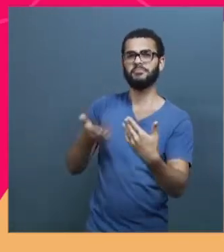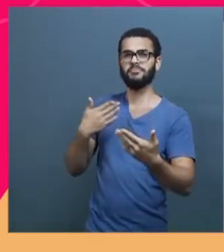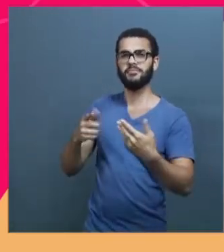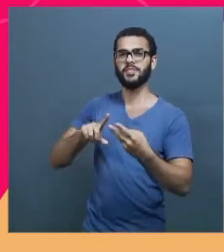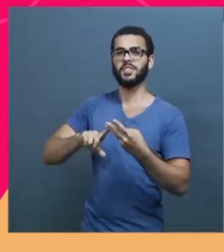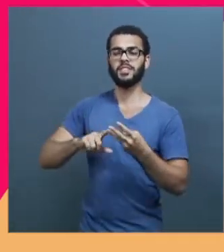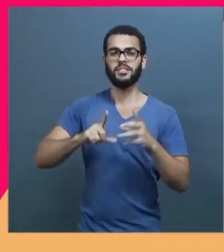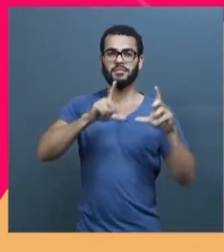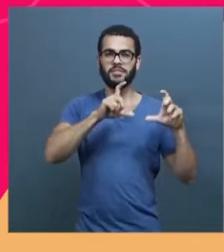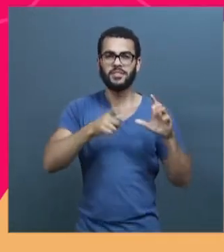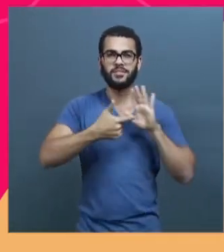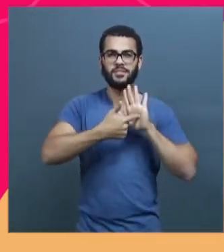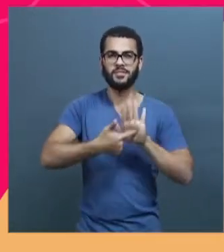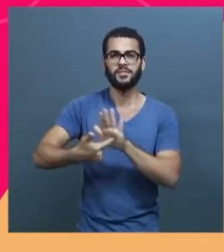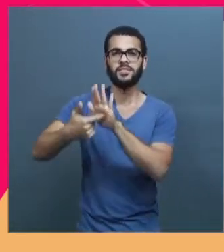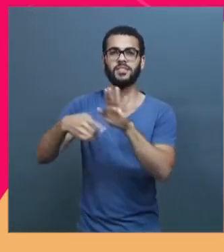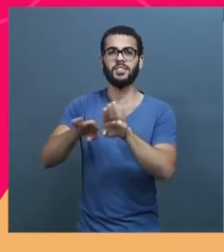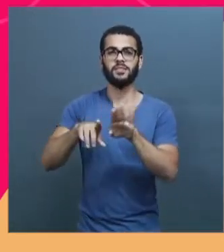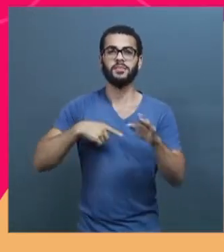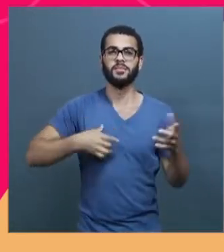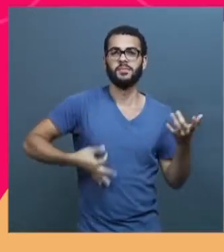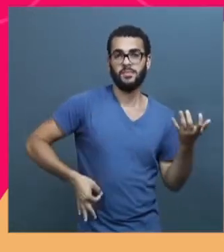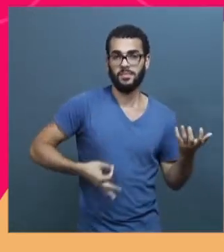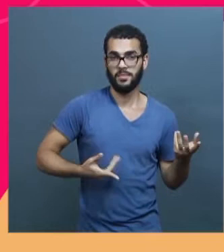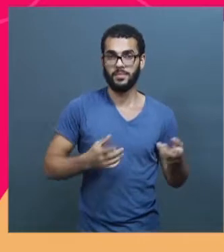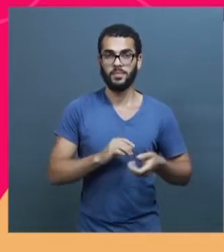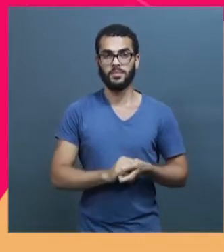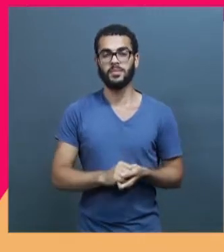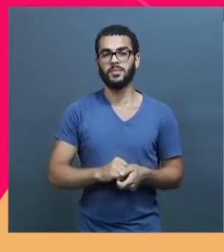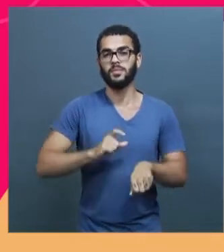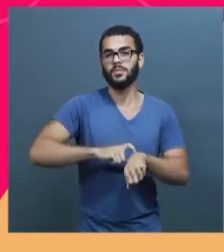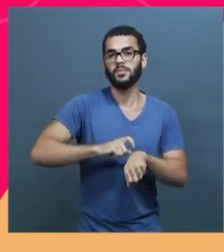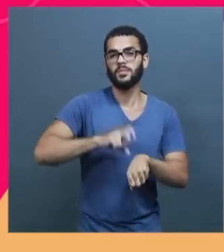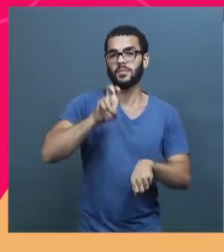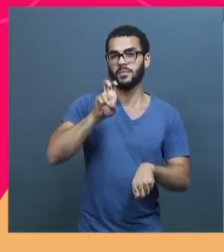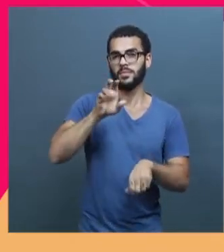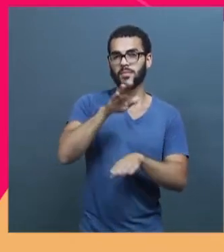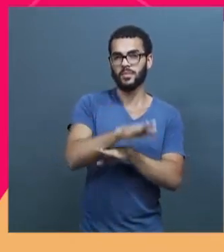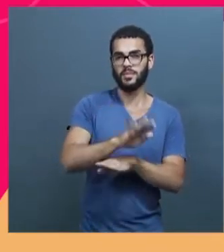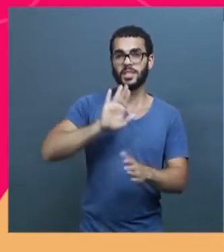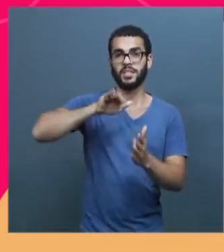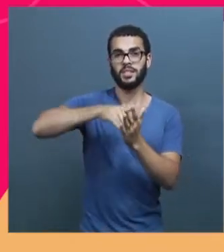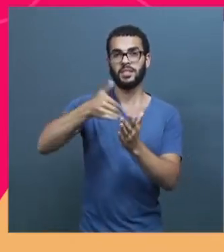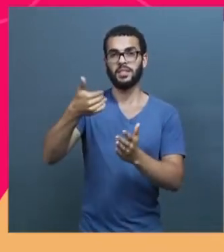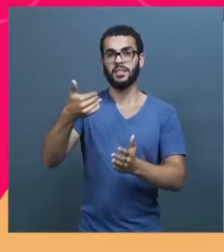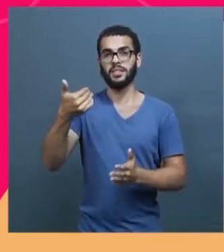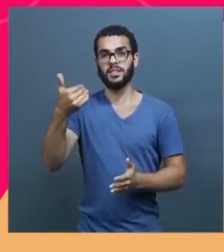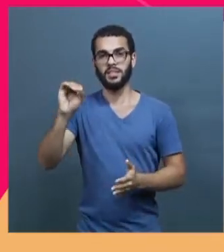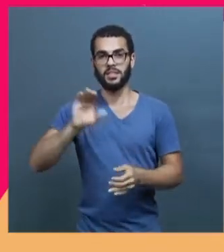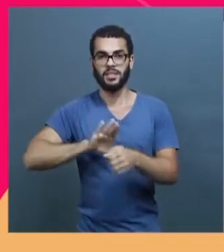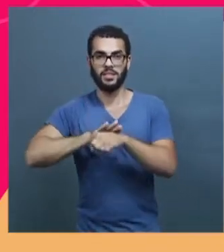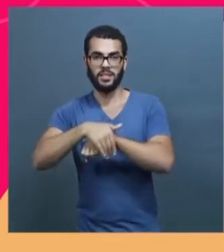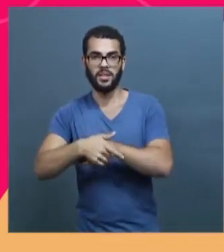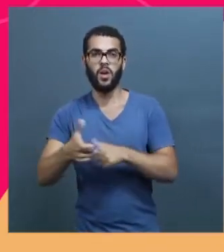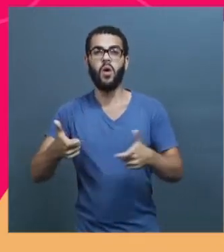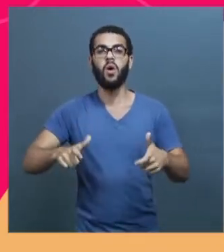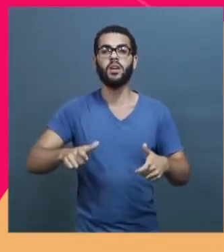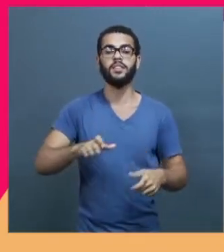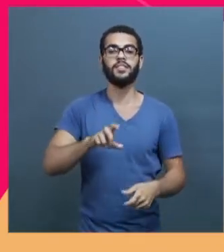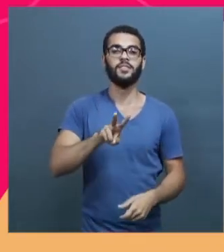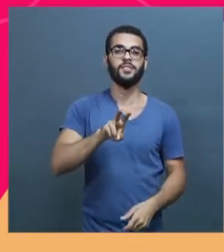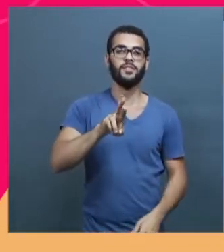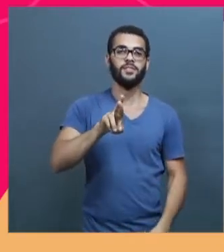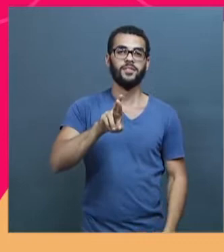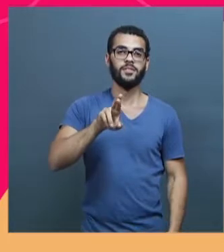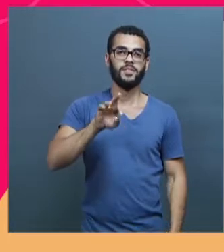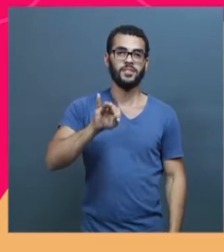e atração musical. E lembrando que começa às 5 da tarde e vai até às 10 da noite, na vertical escalada. A